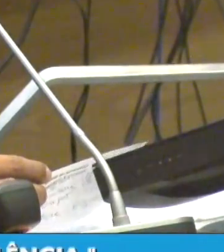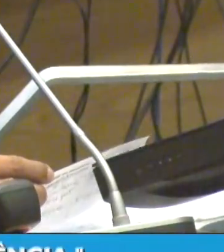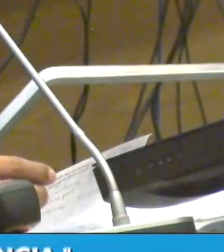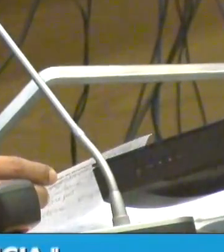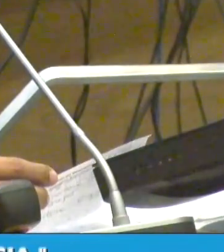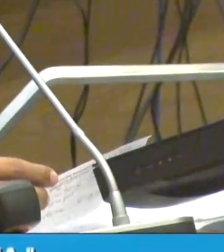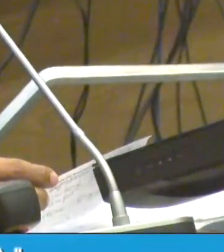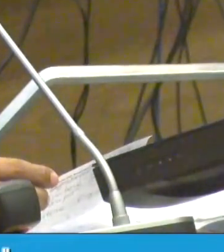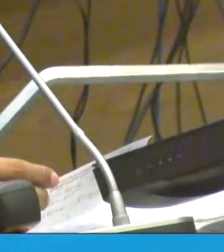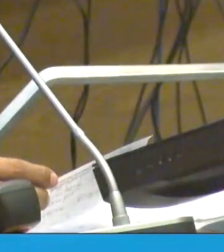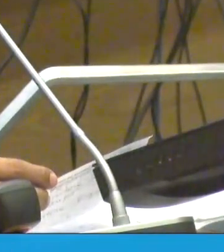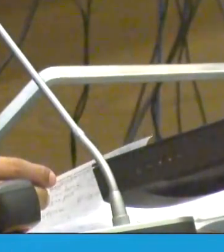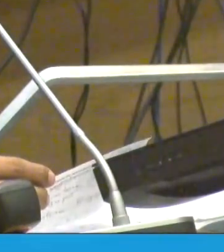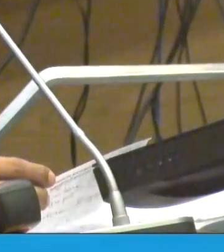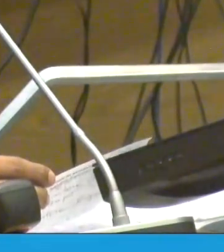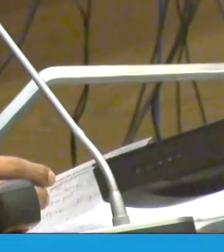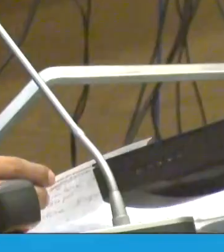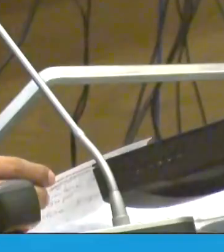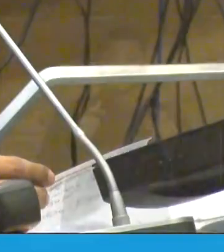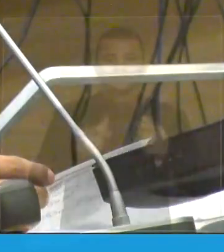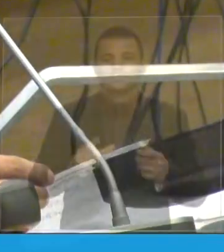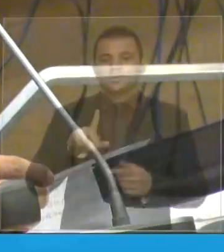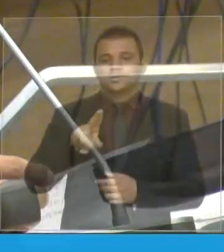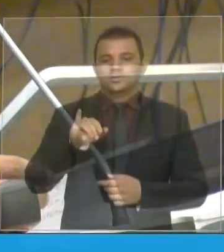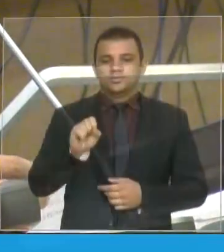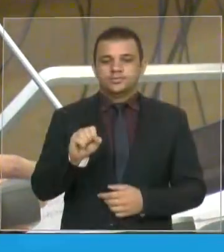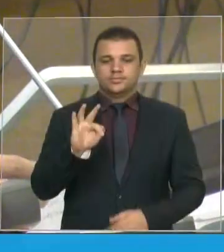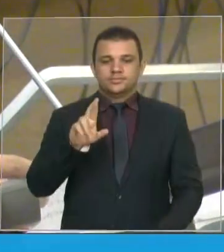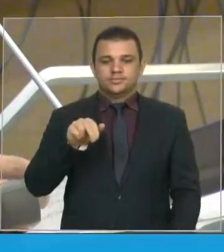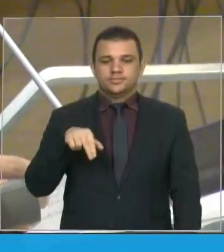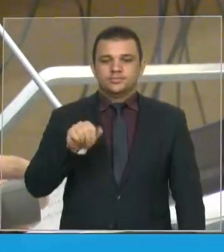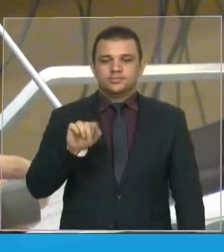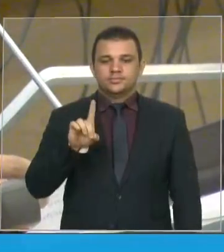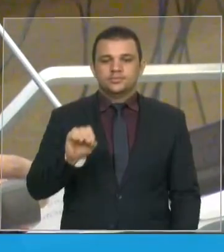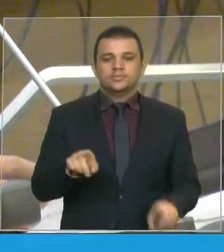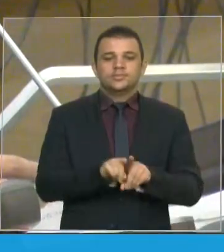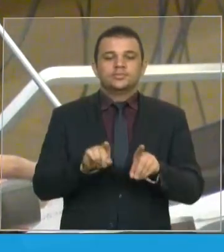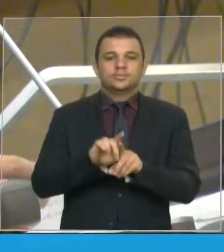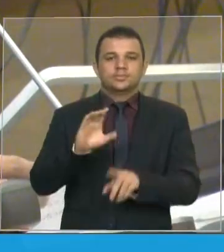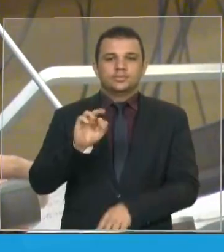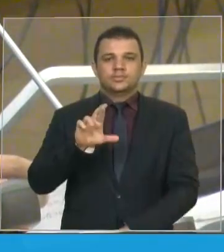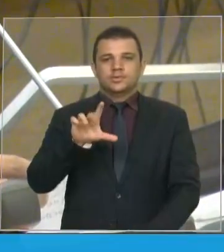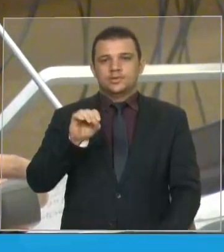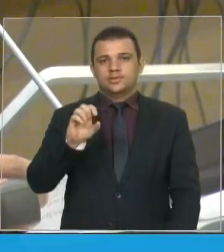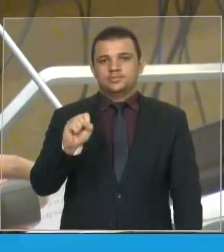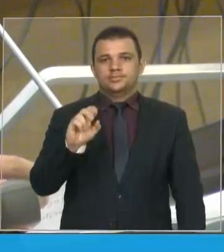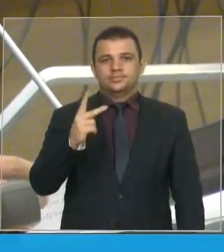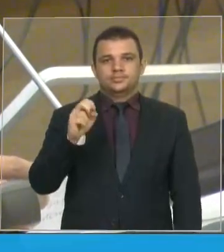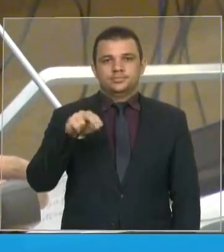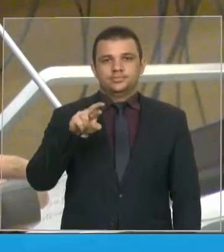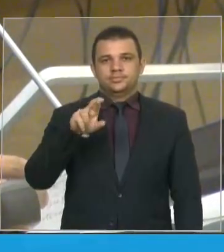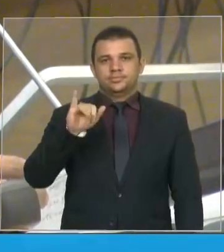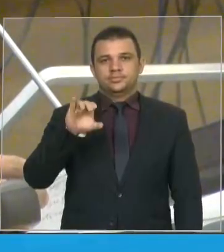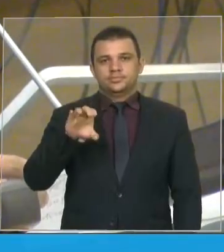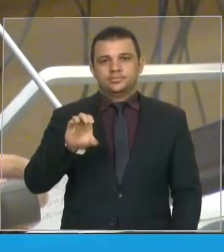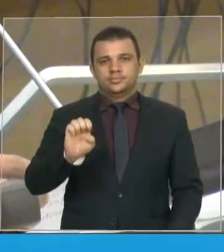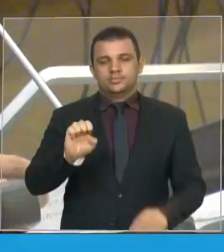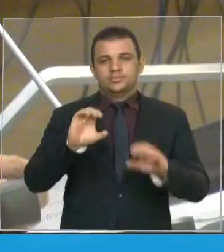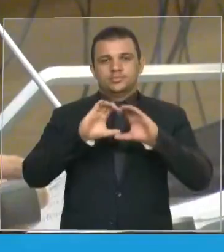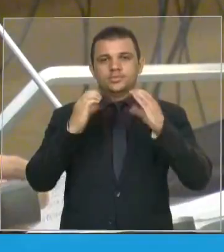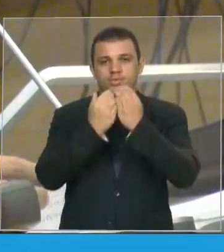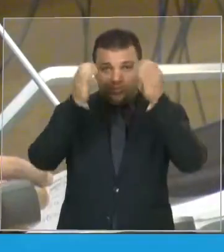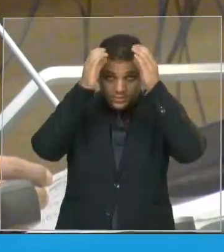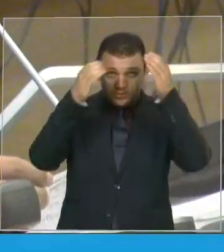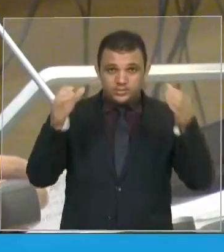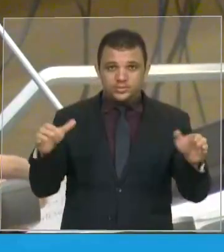Luiz Fernando, de Carlos Henrique, da comunidade Vila Conceição, de JJ Amorim, da comunidade Vinhais